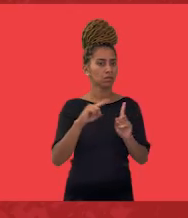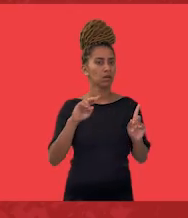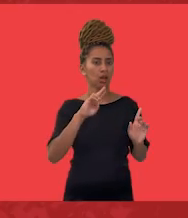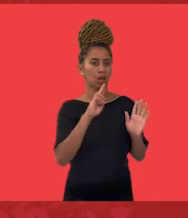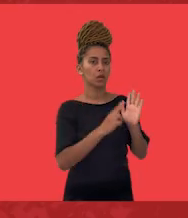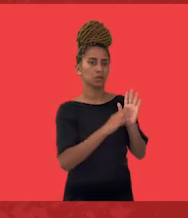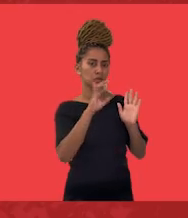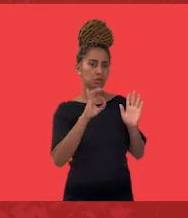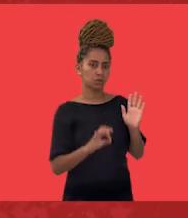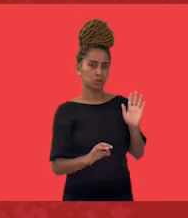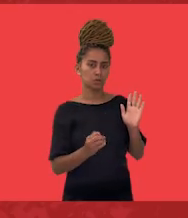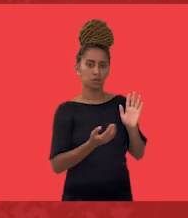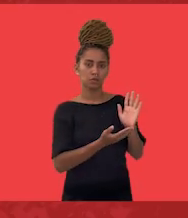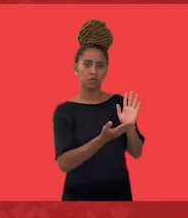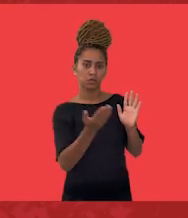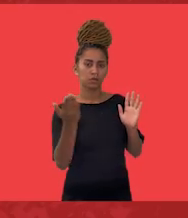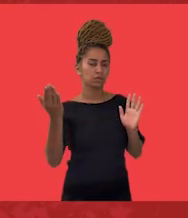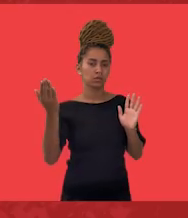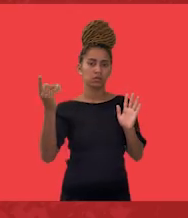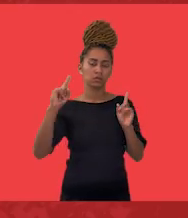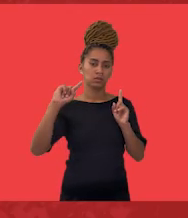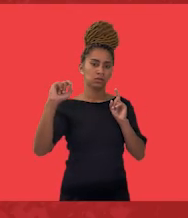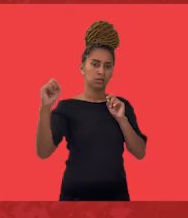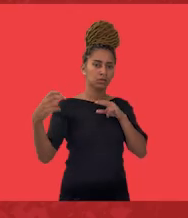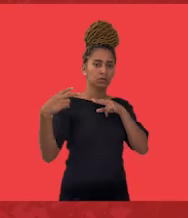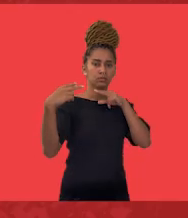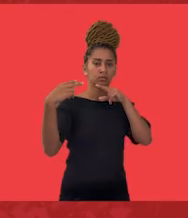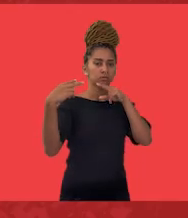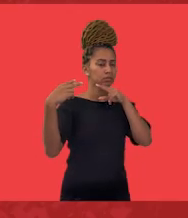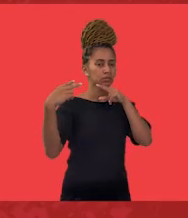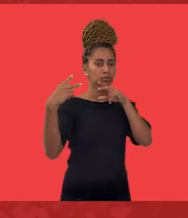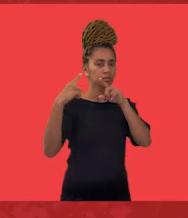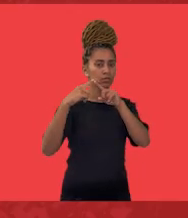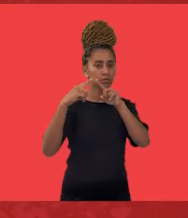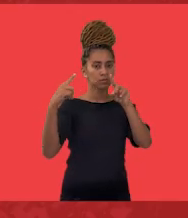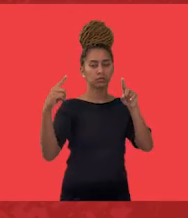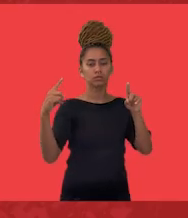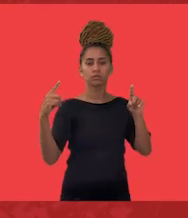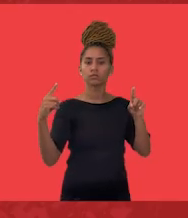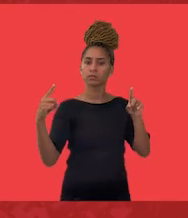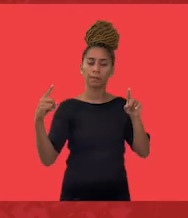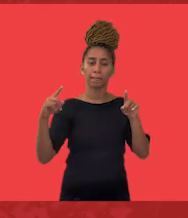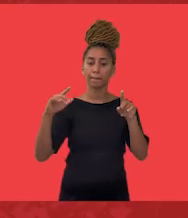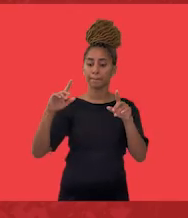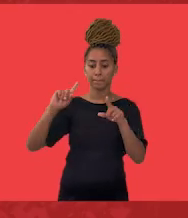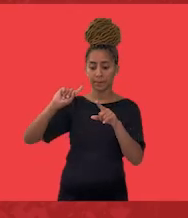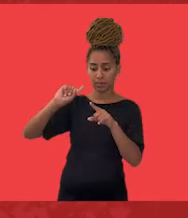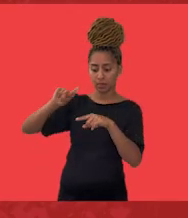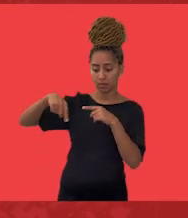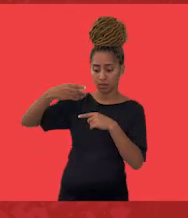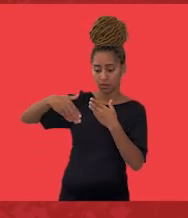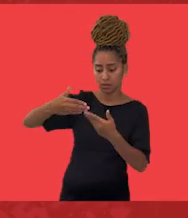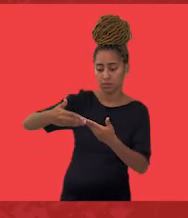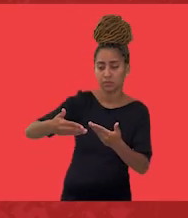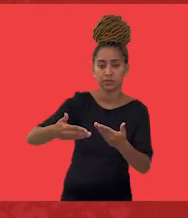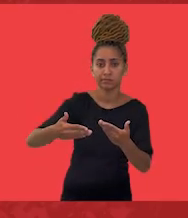portilha. Espia a Deus entre os longos cabelos, a quietude extravagante do lugar, e